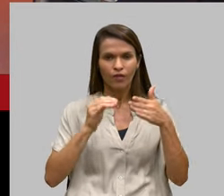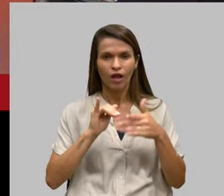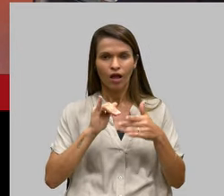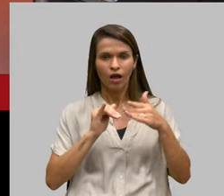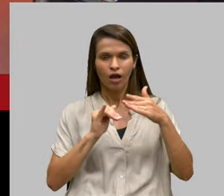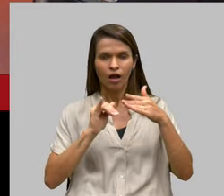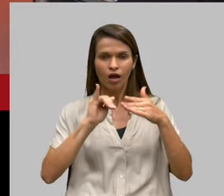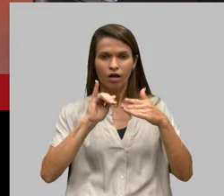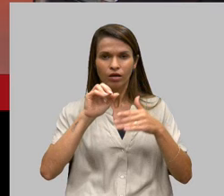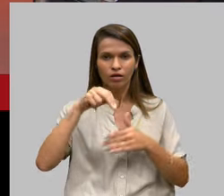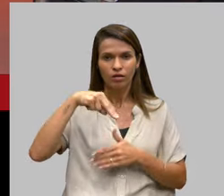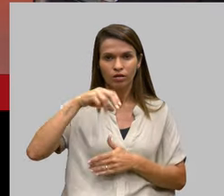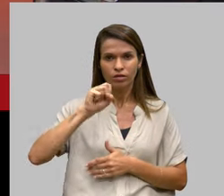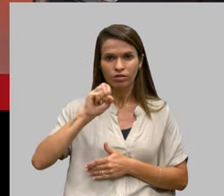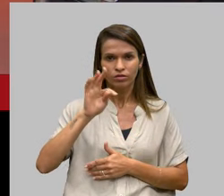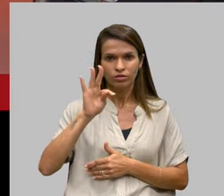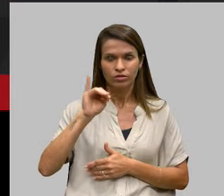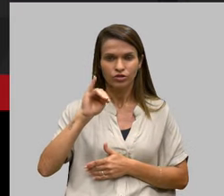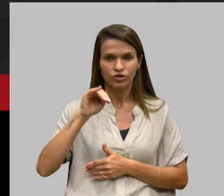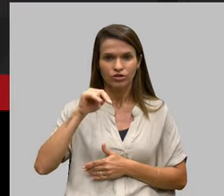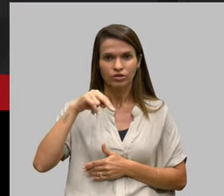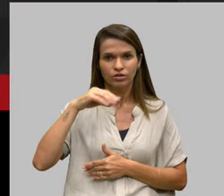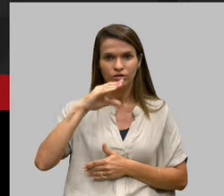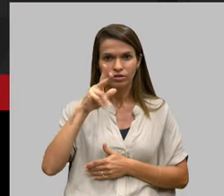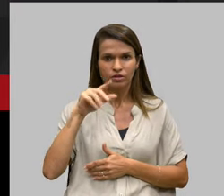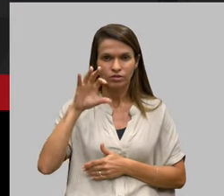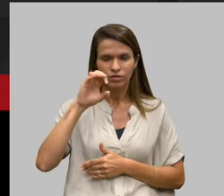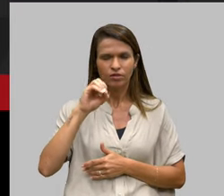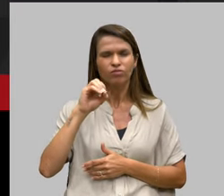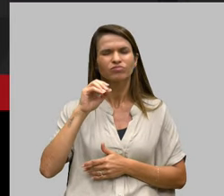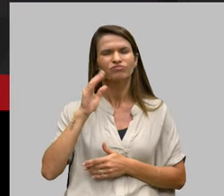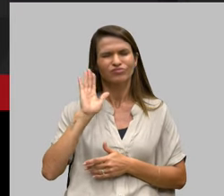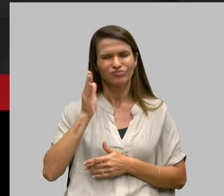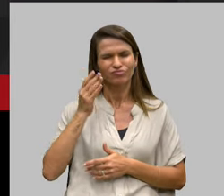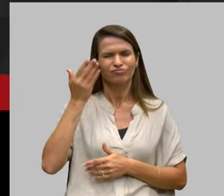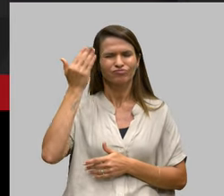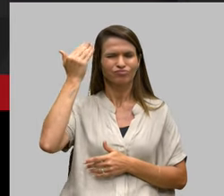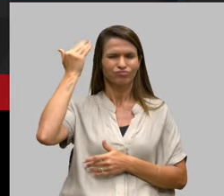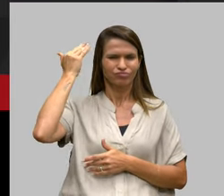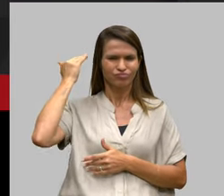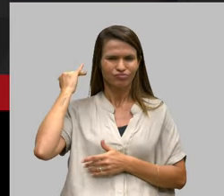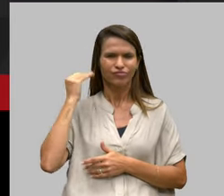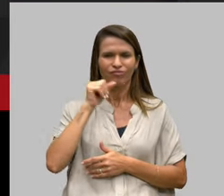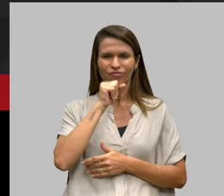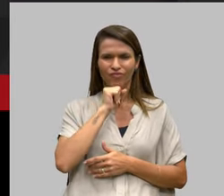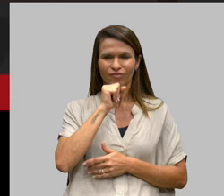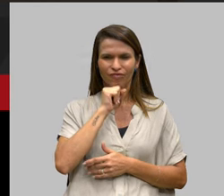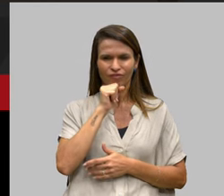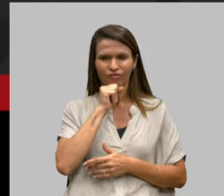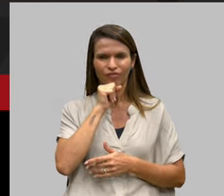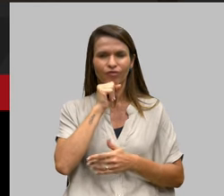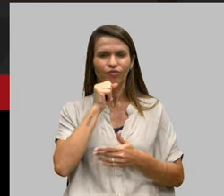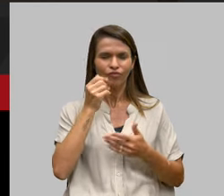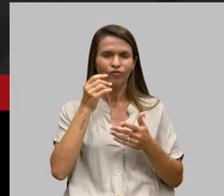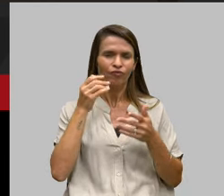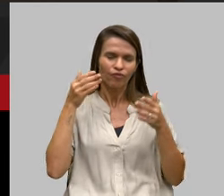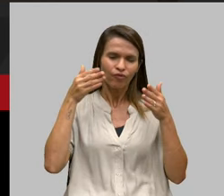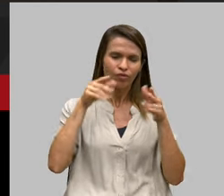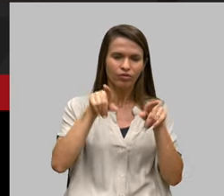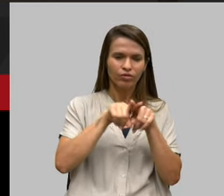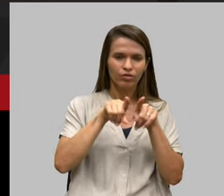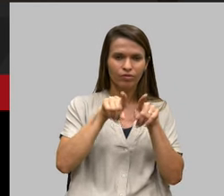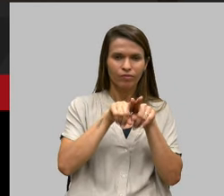são tão antigos quanto a reforma da Previdência quanto a reforma da Previdência não quanto a Previdência Social este ano nós comemoramos